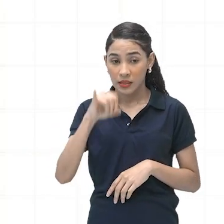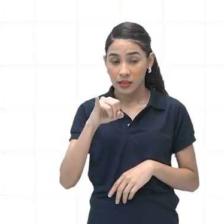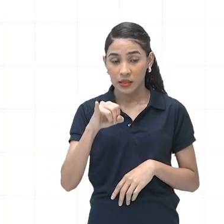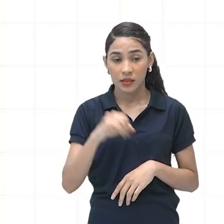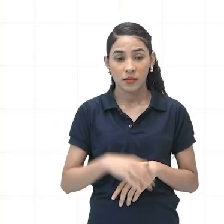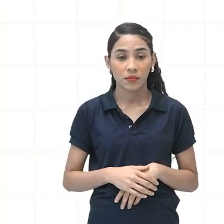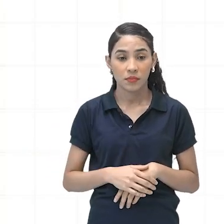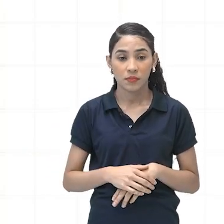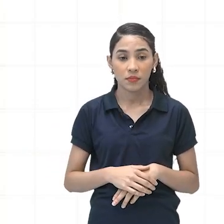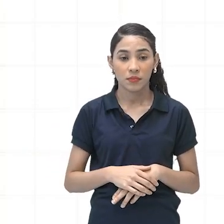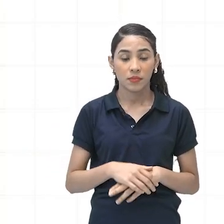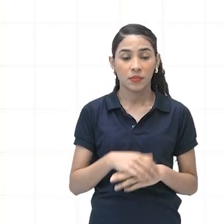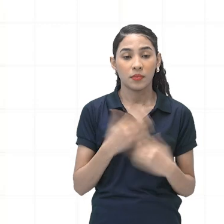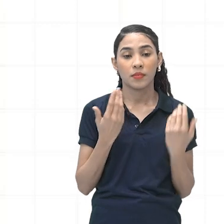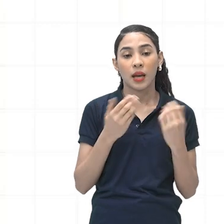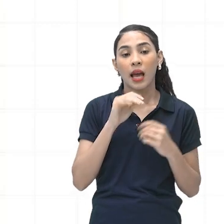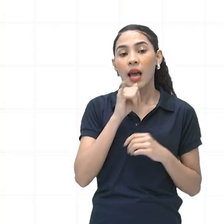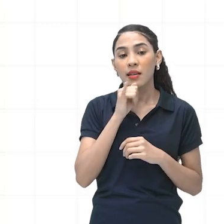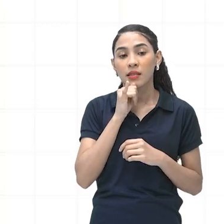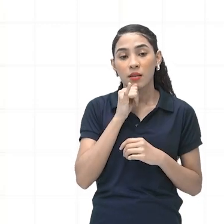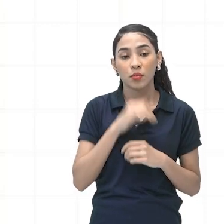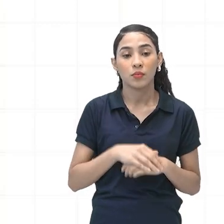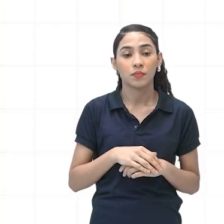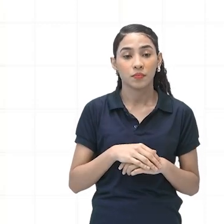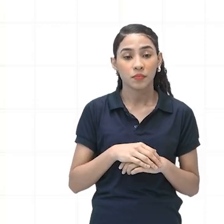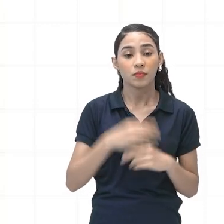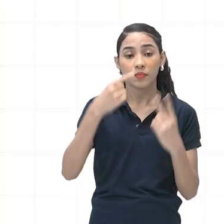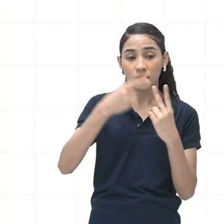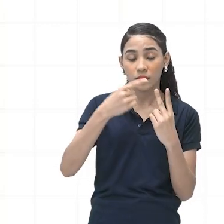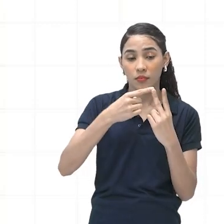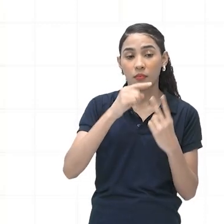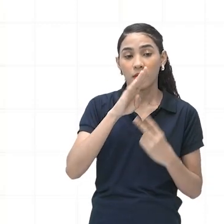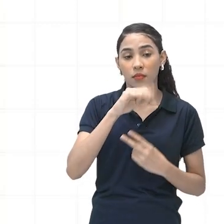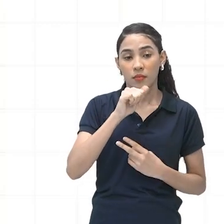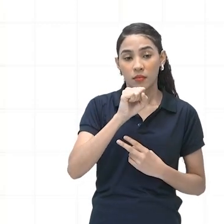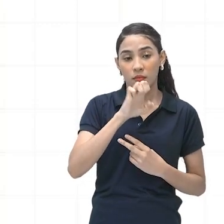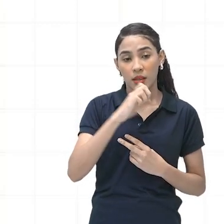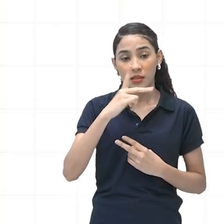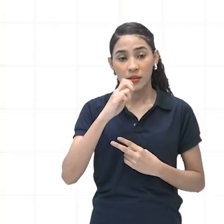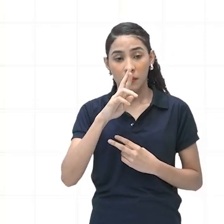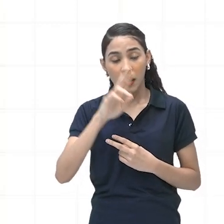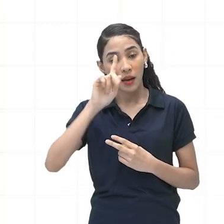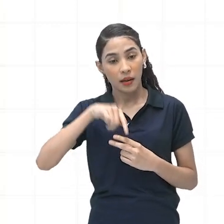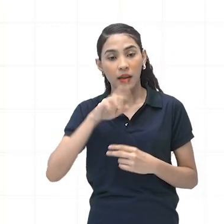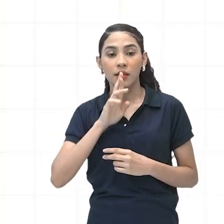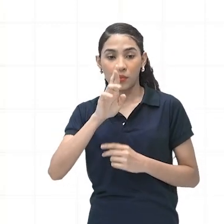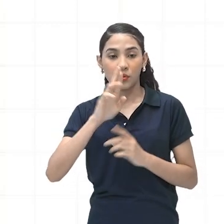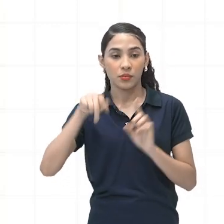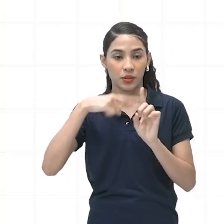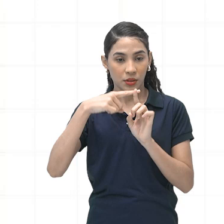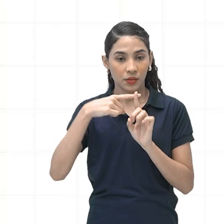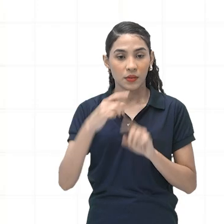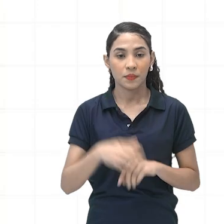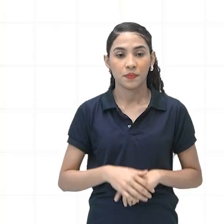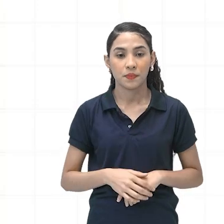base é par, o resultado é positivo. Um exemplo,